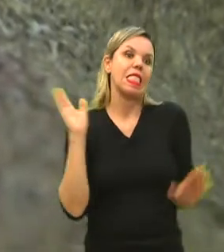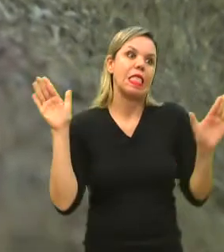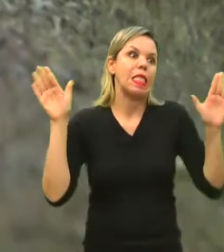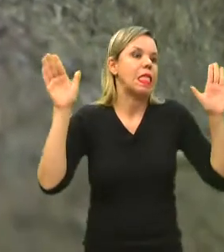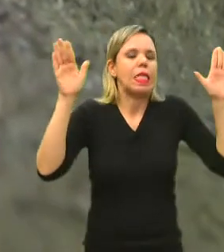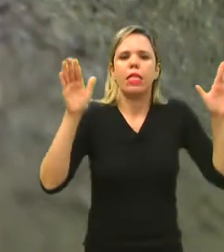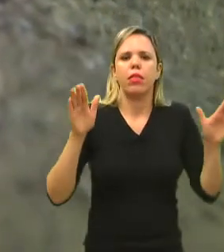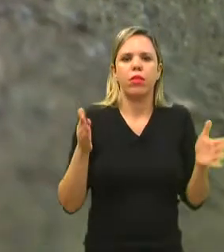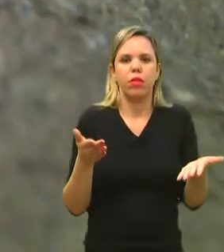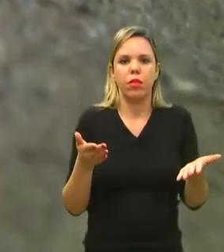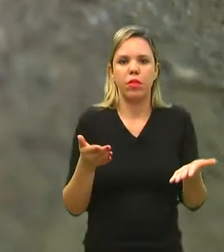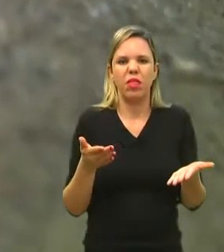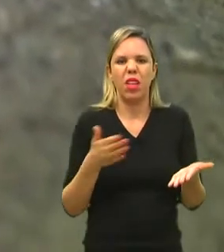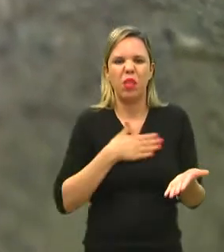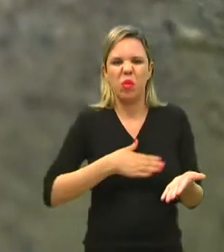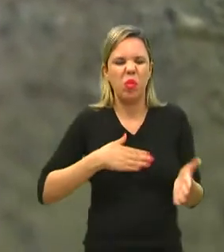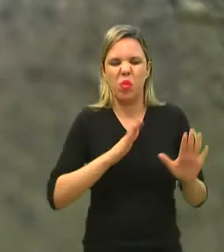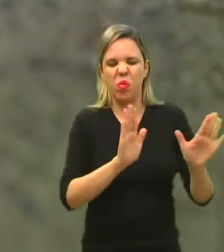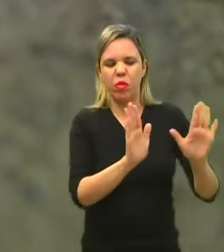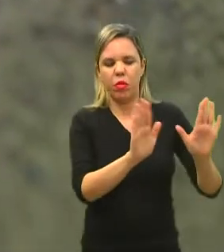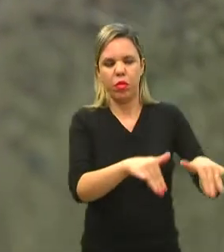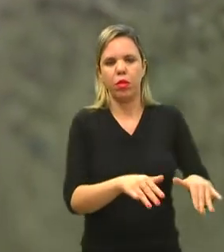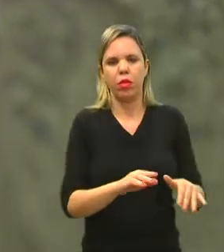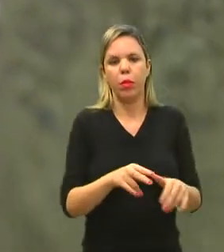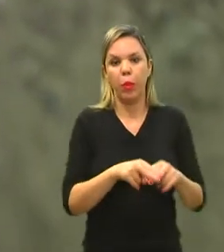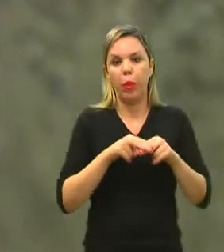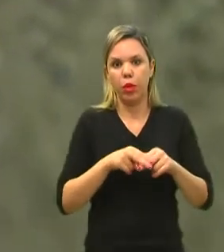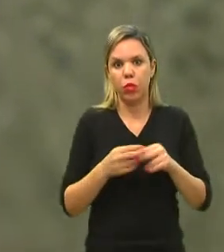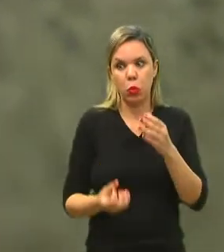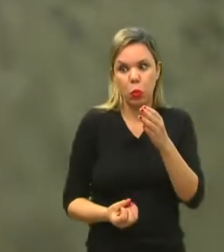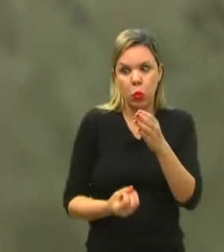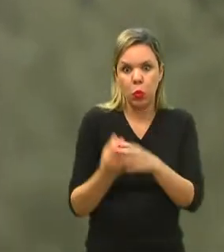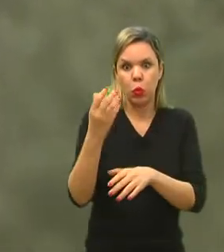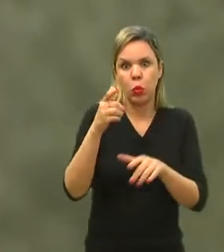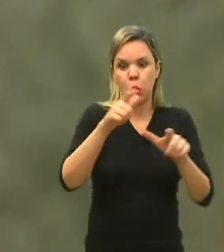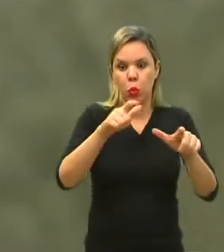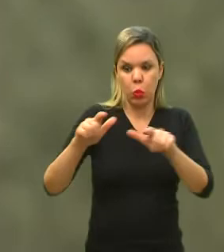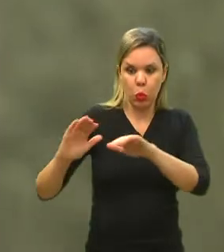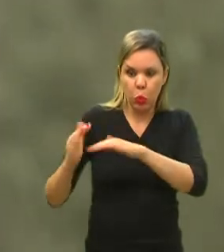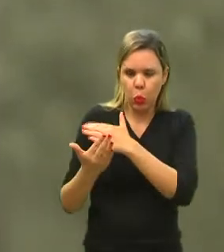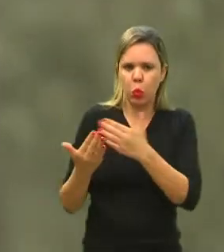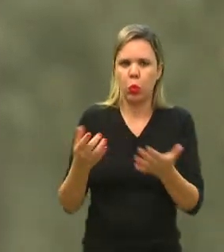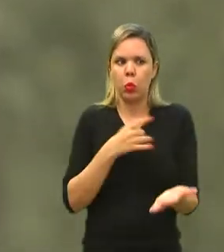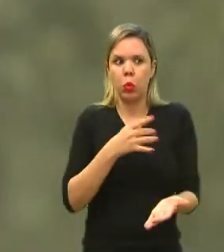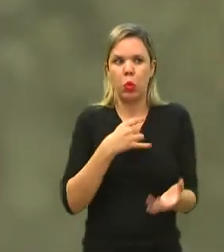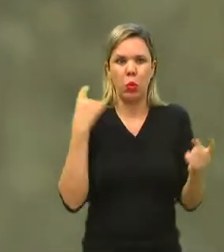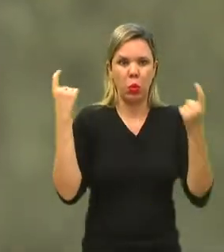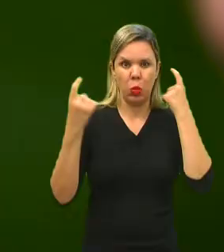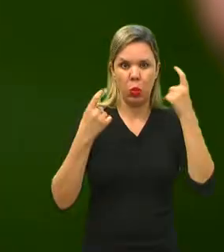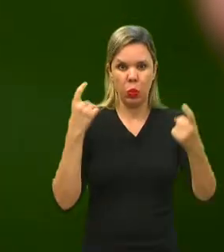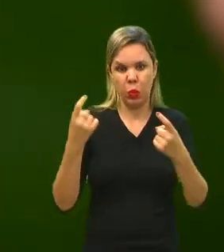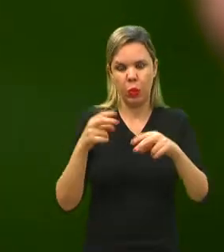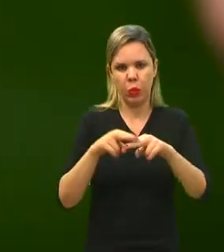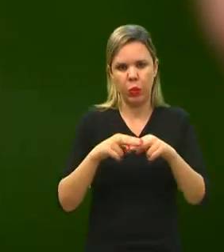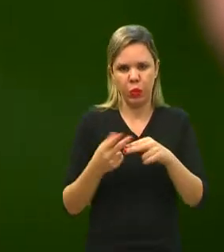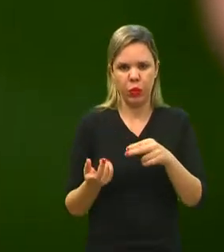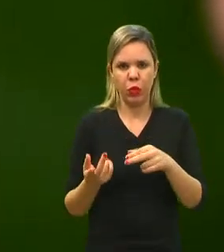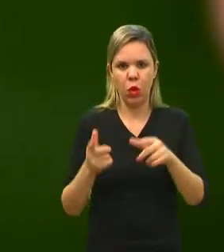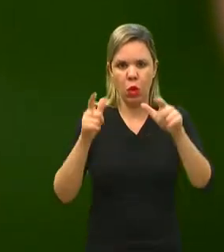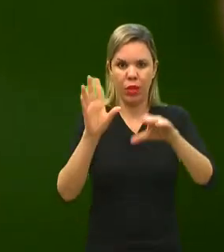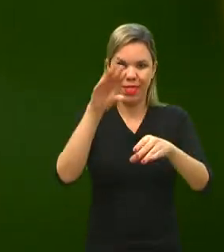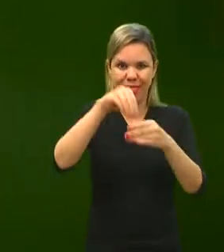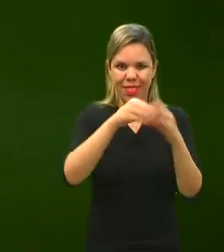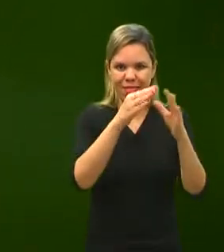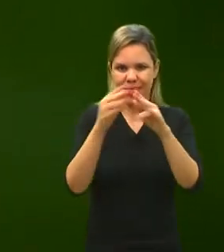morcegos não são animais que despertam muita simpatia. Por isso, quando eles surgem na área urbana, provocam medo, ainda mais quando